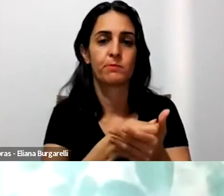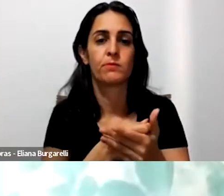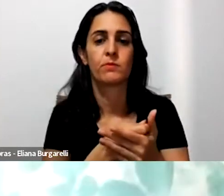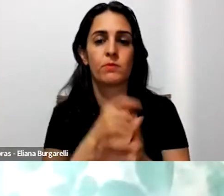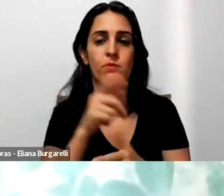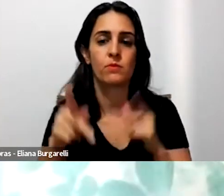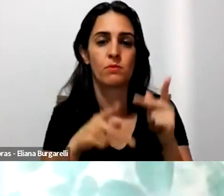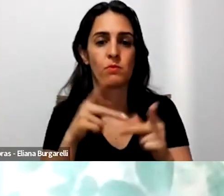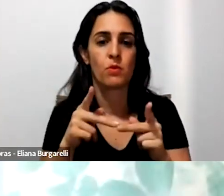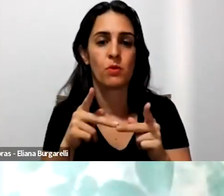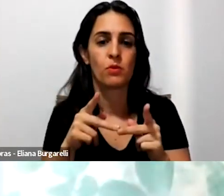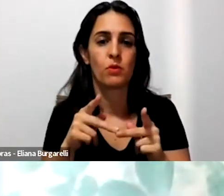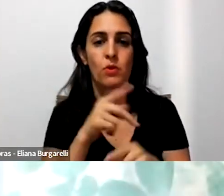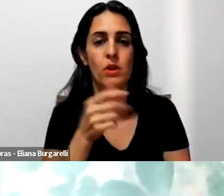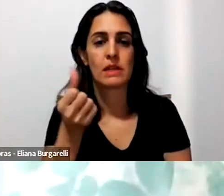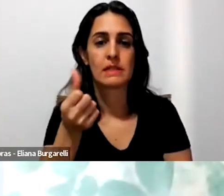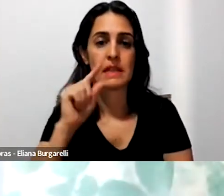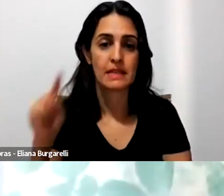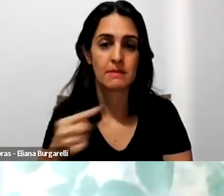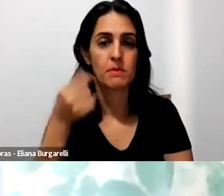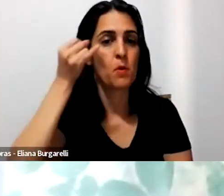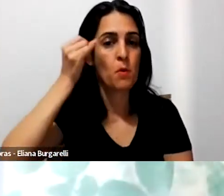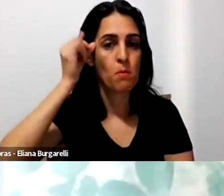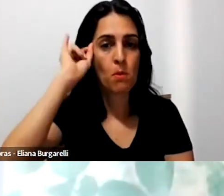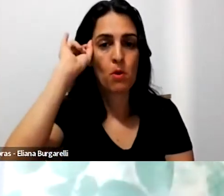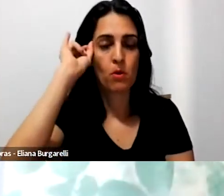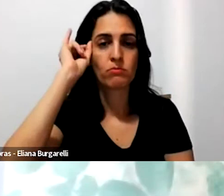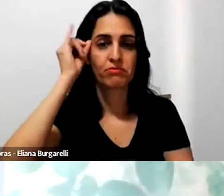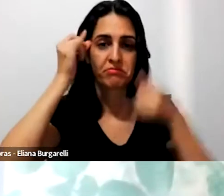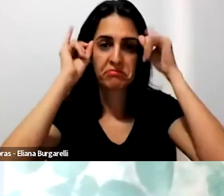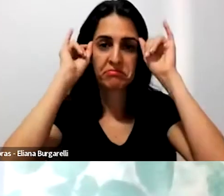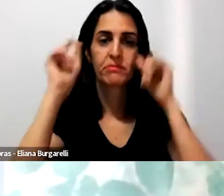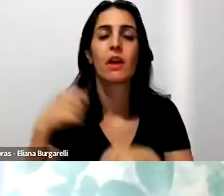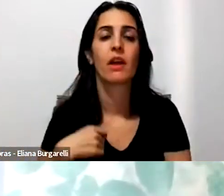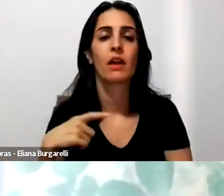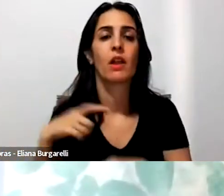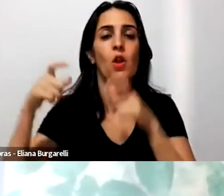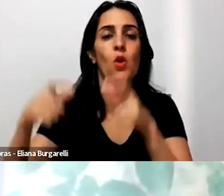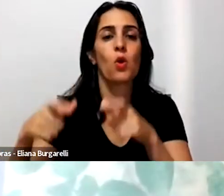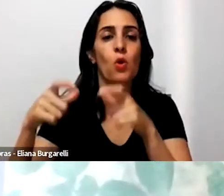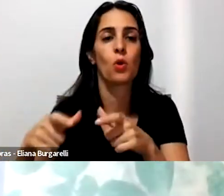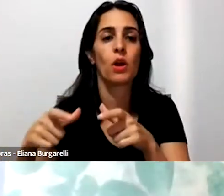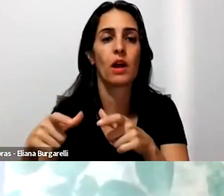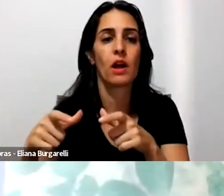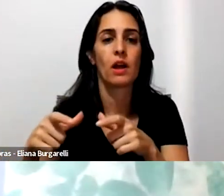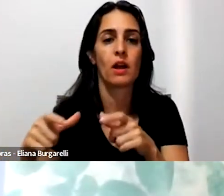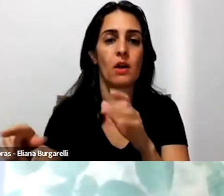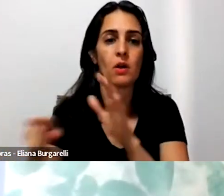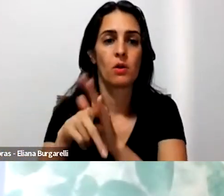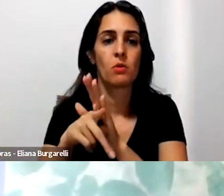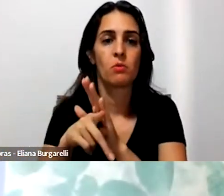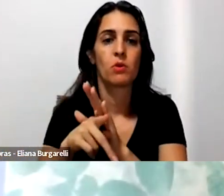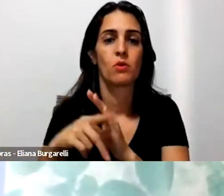processando essas empresas, esse grupo, que é do Grupo Cassino, né, para que a gente